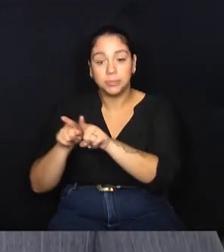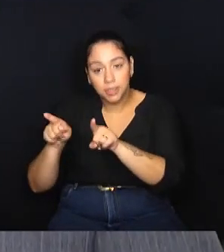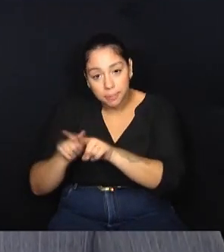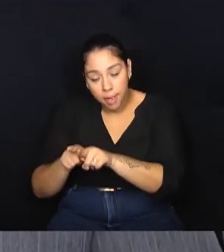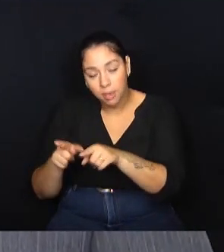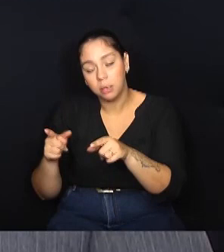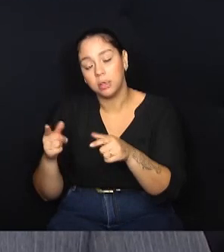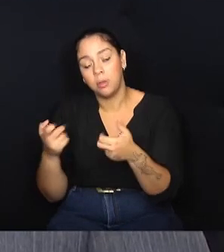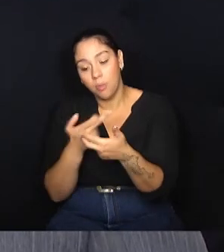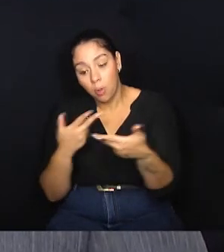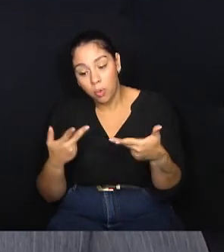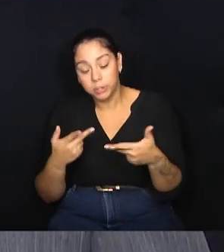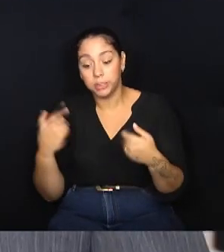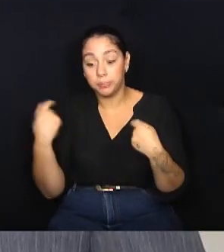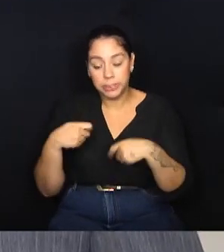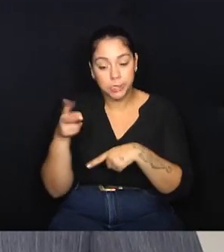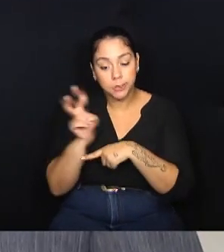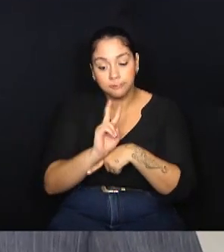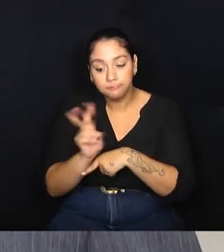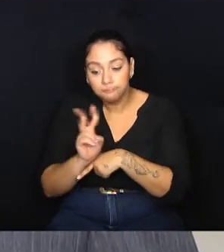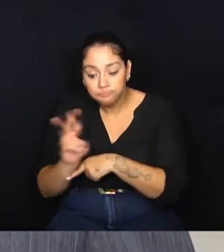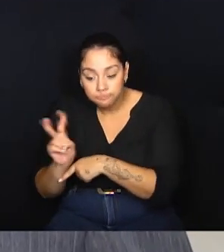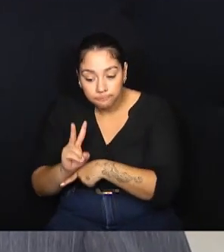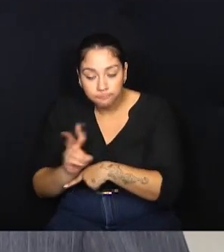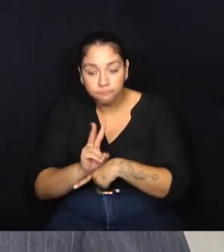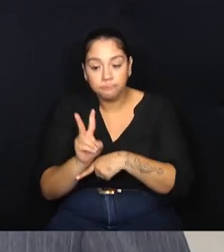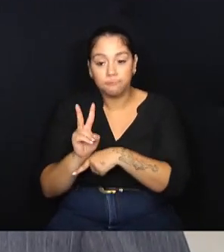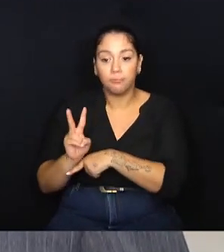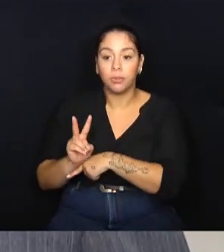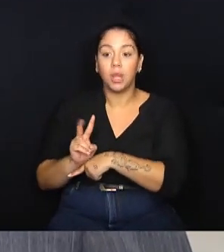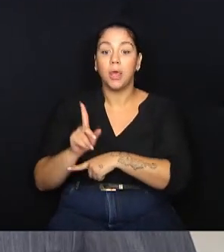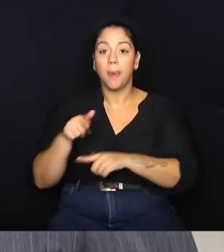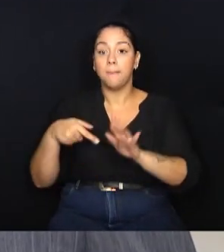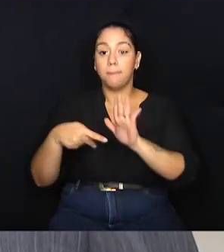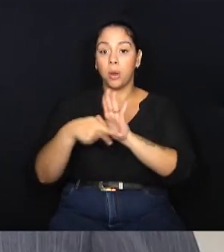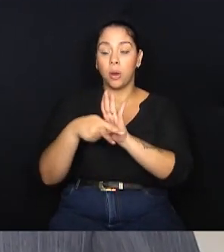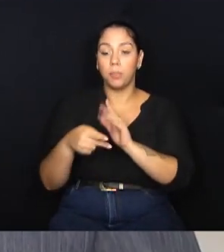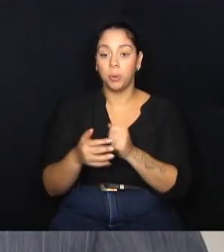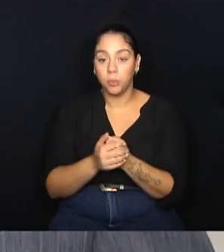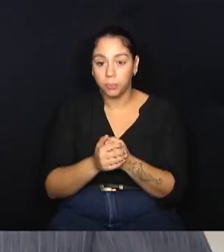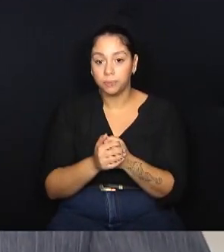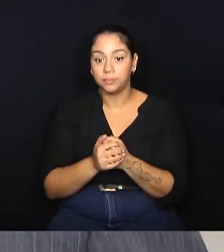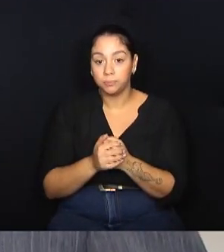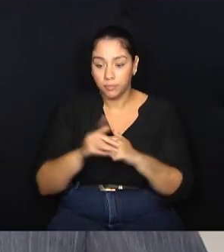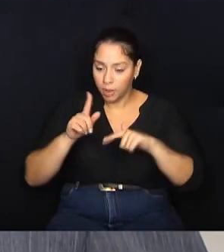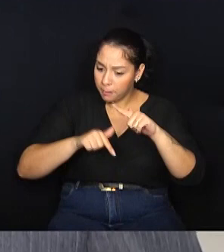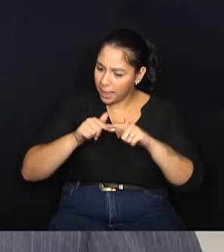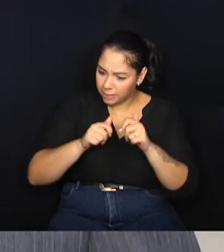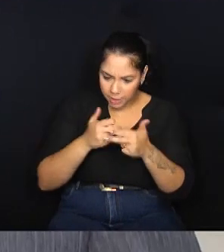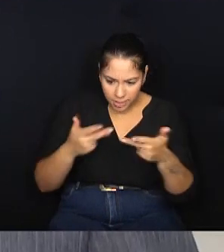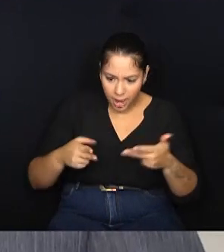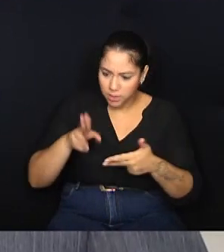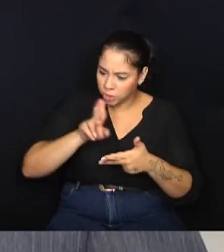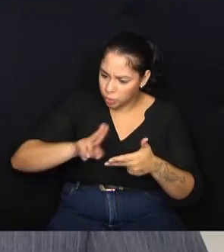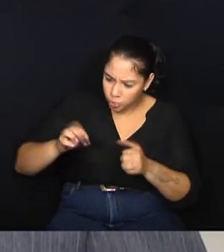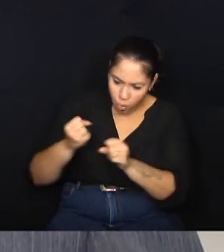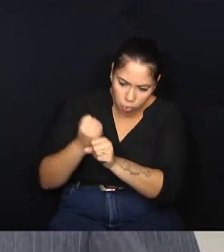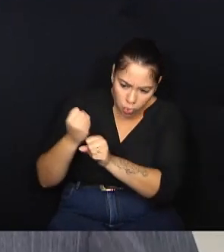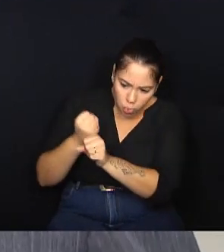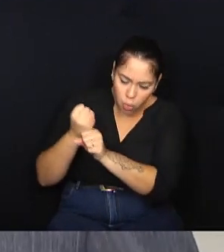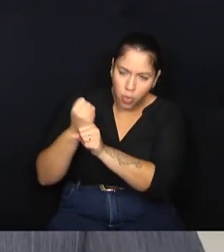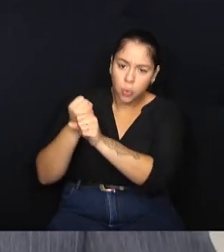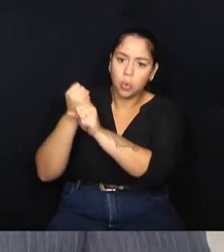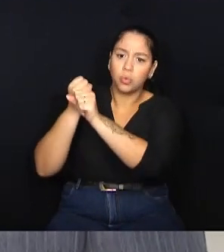demanda a nossa fiscalização dos próprios materiais utilizados